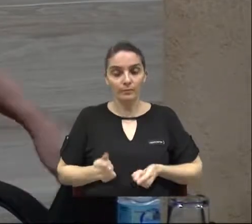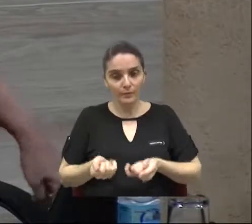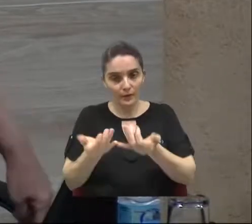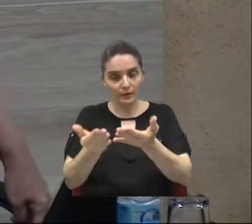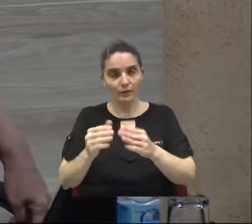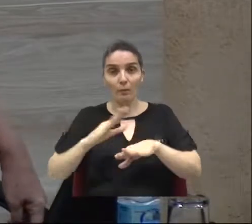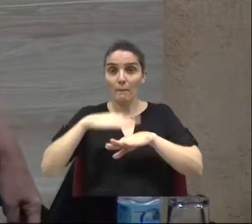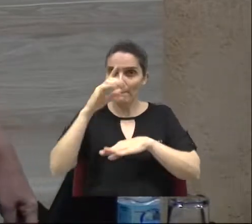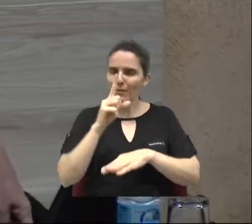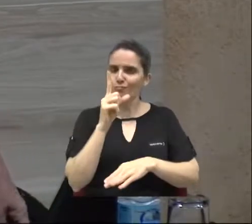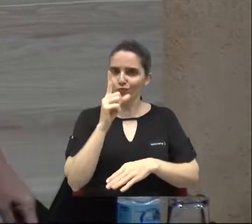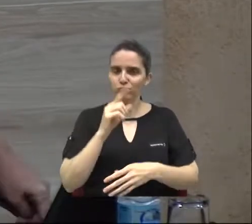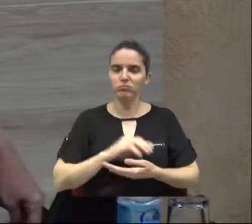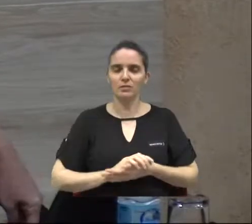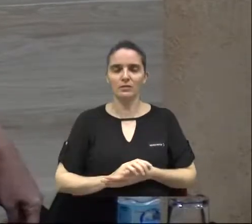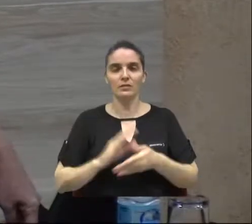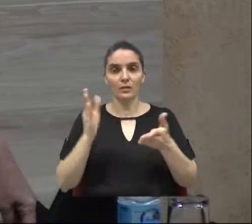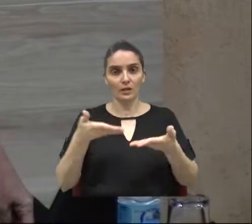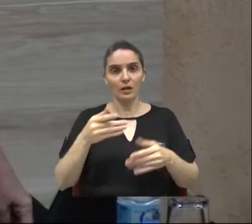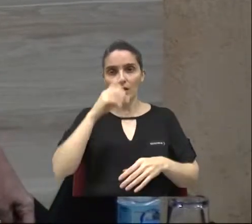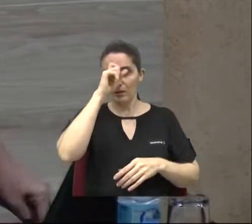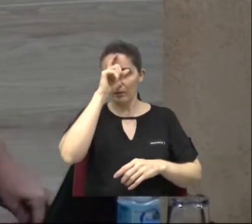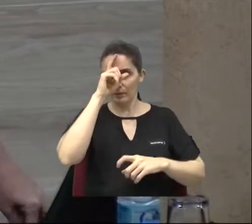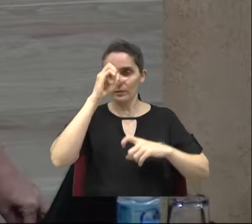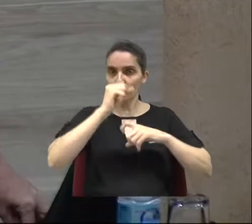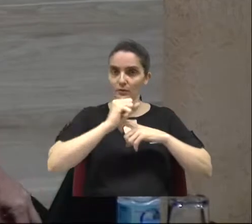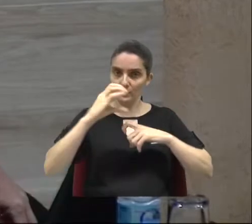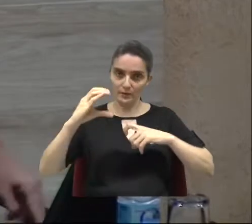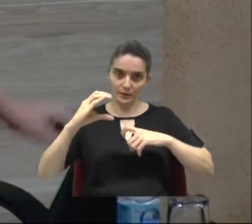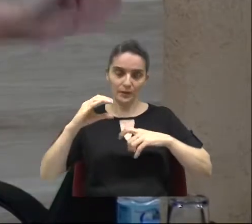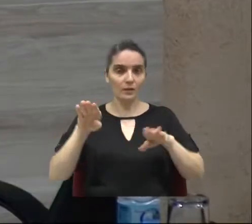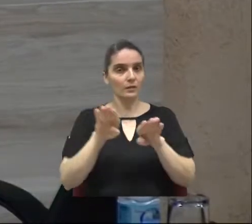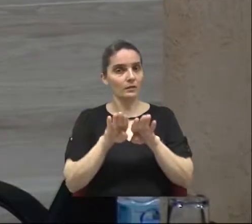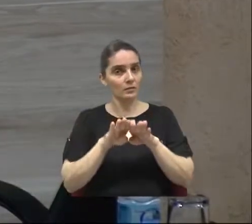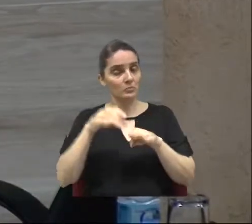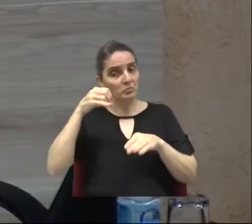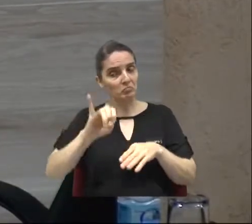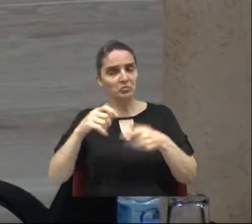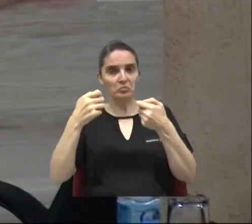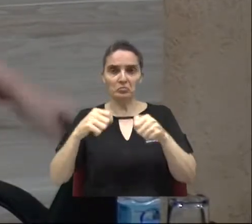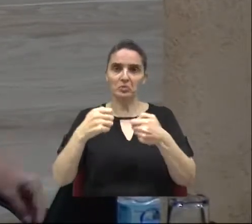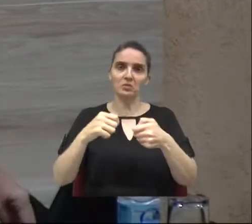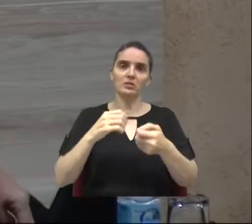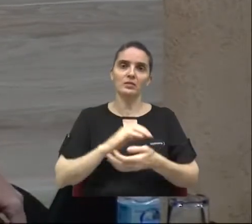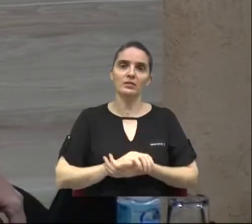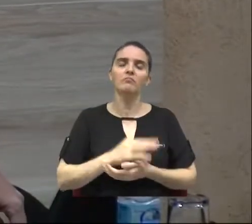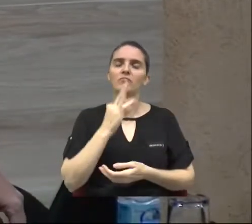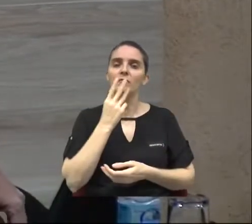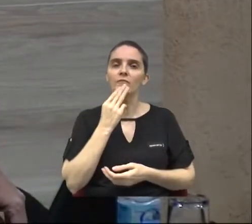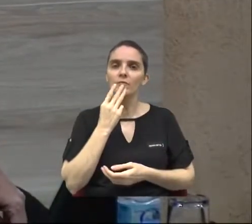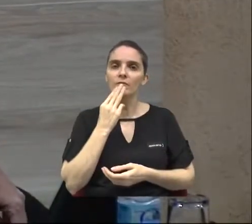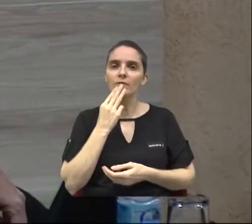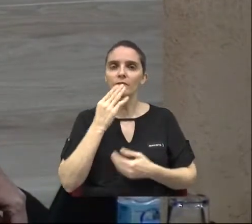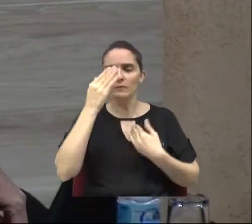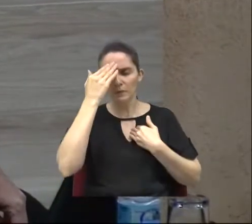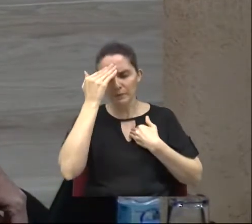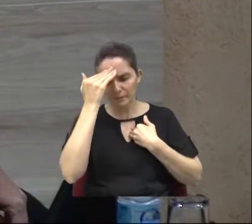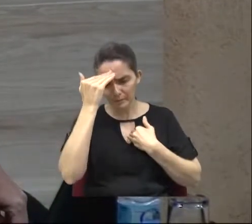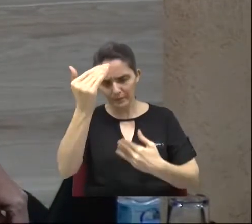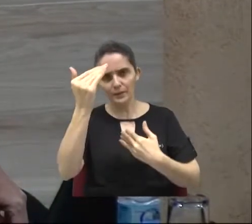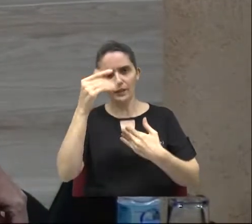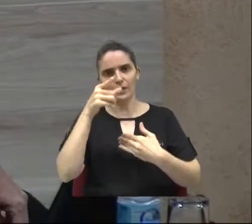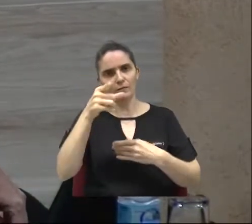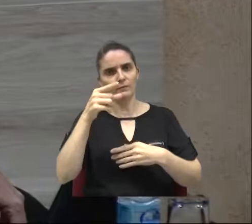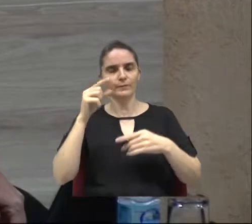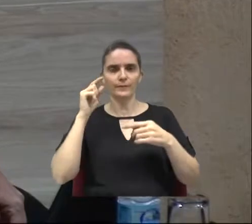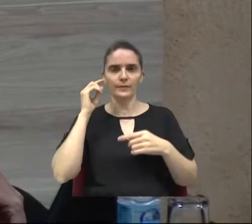mais uma. E nós estamos vendo na Santa Casa se há necessidade para que possa fazer. Então, vereador Vaguinho, muito obrigada pela